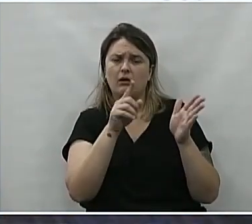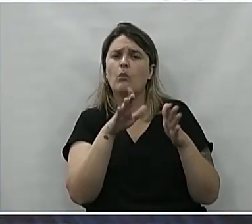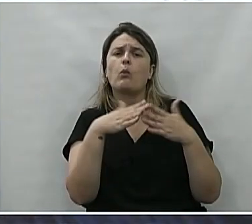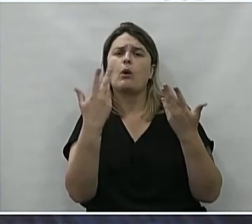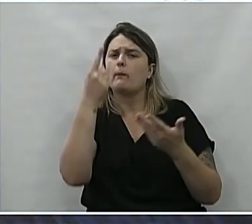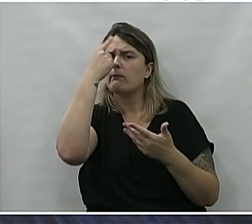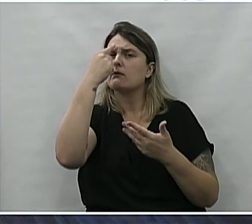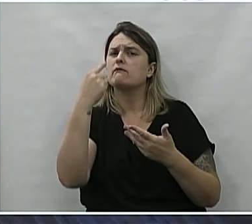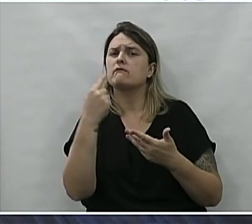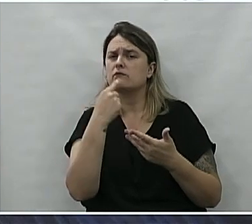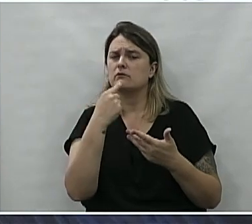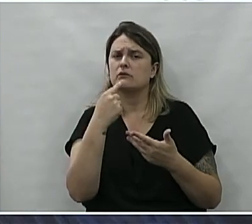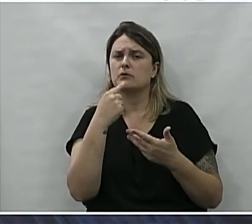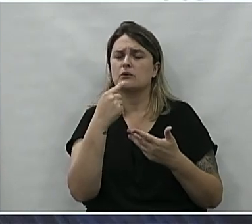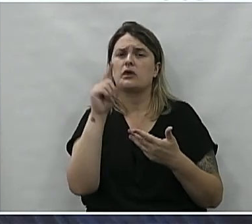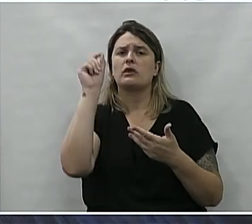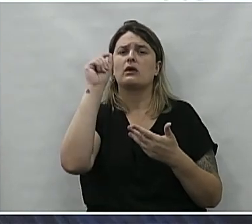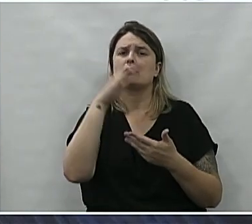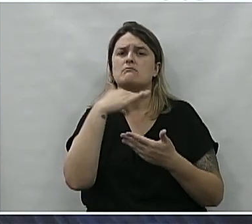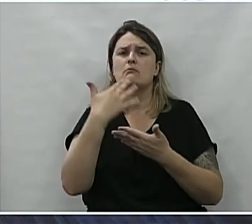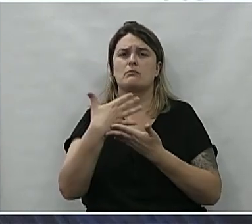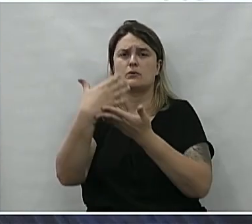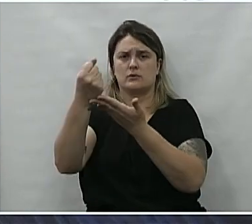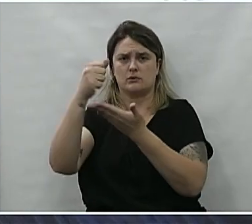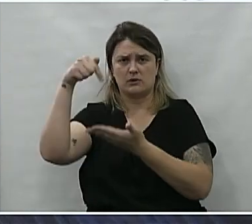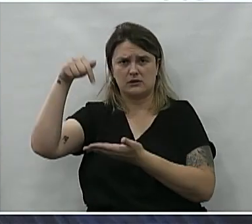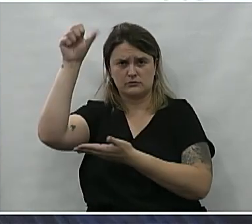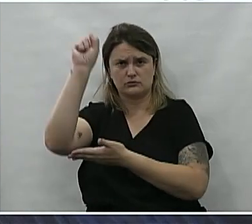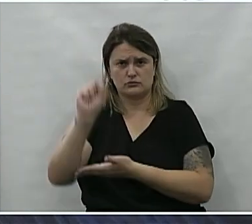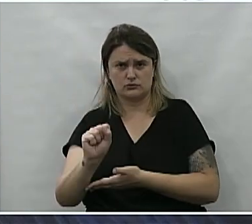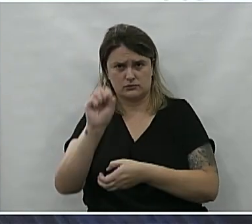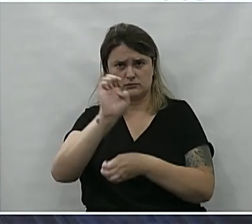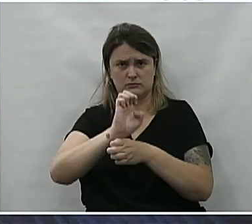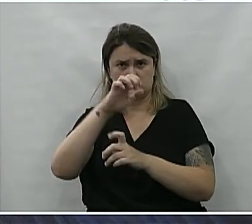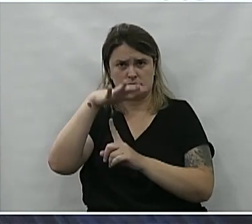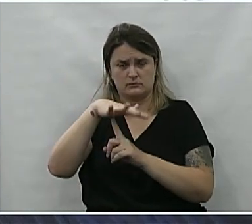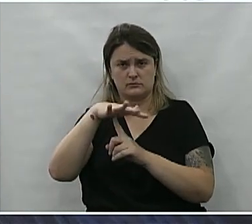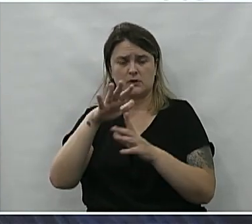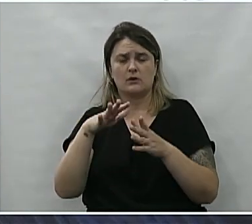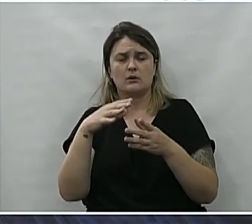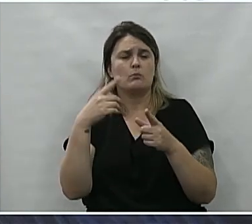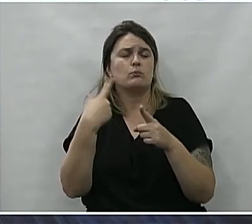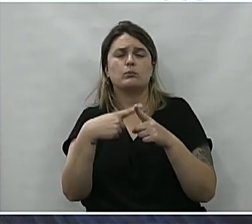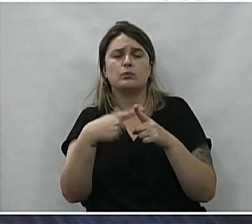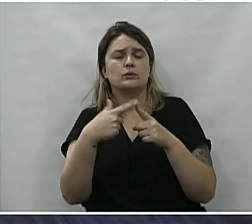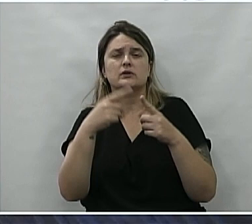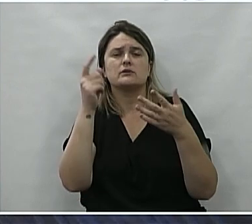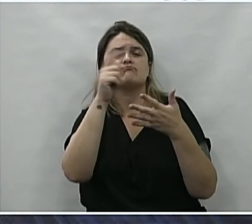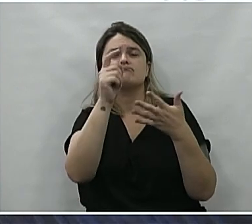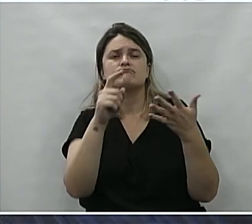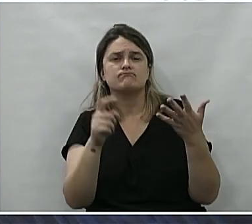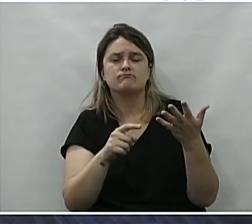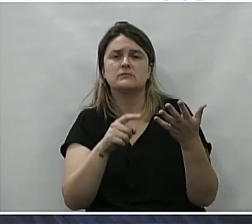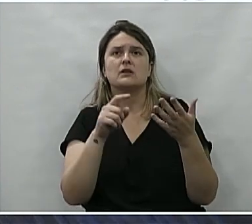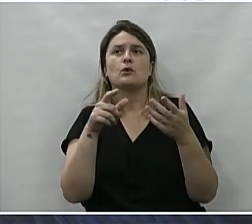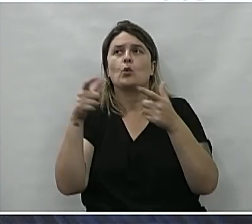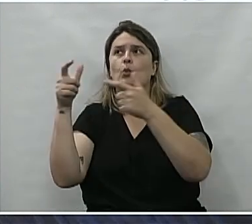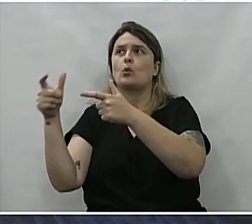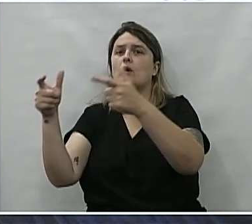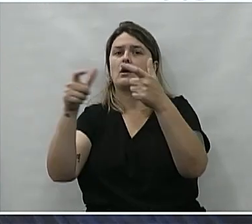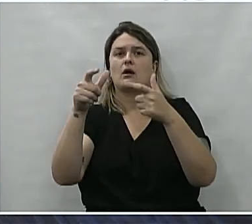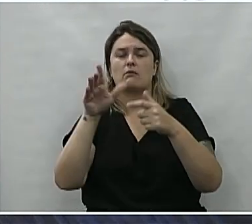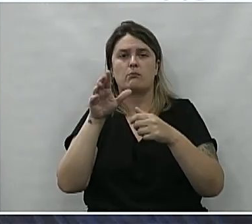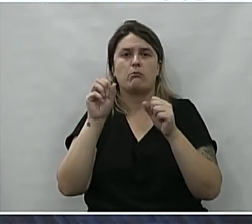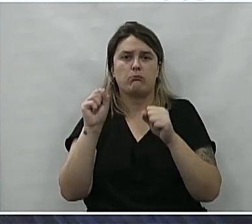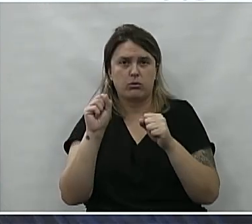Qual é o perfil Epidemiológico Dos casos De suicídio Na região sul Do estado Do Paraná E quais os fatores Determinantes E ambientais Que podem